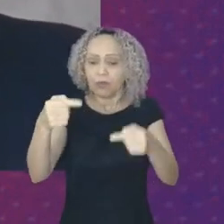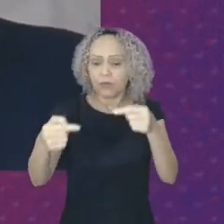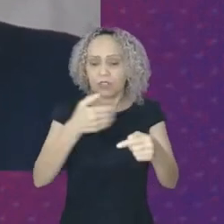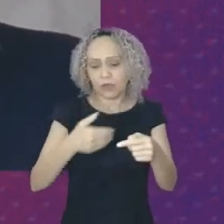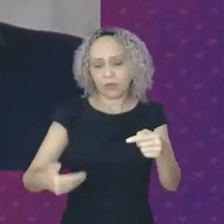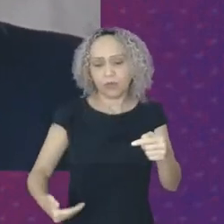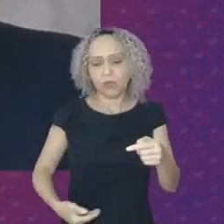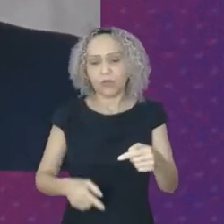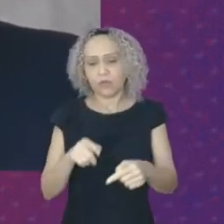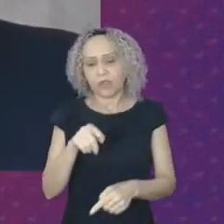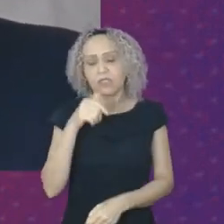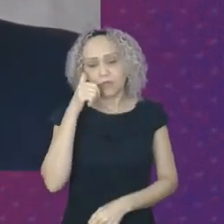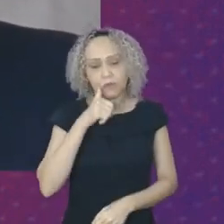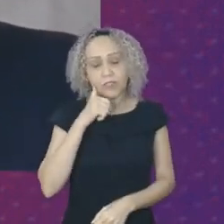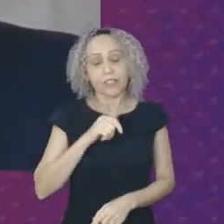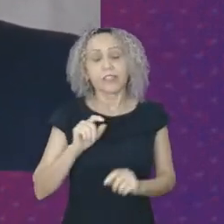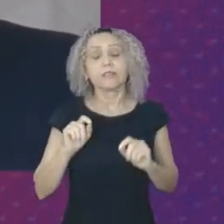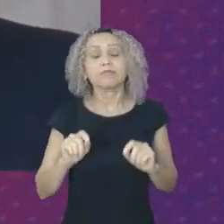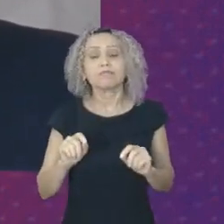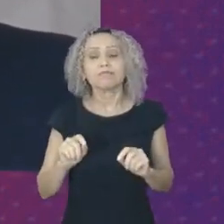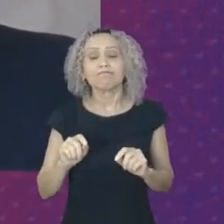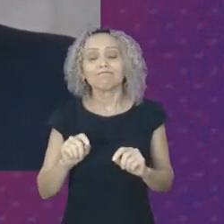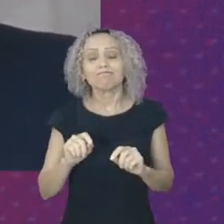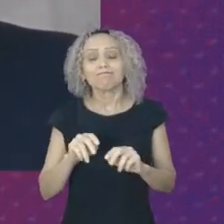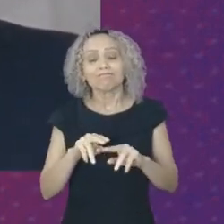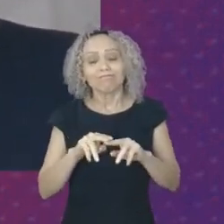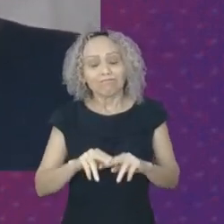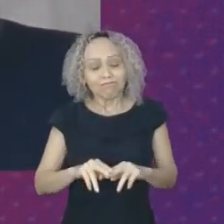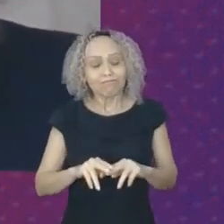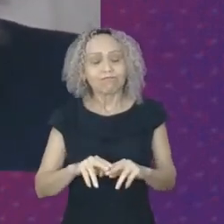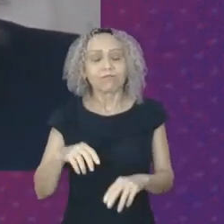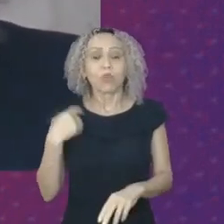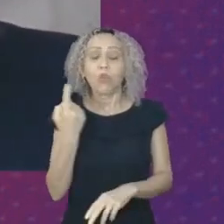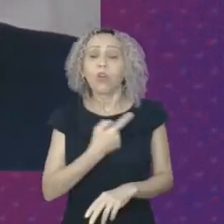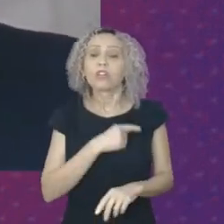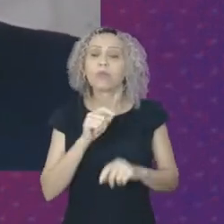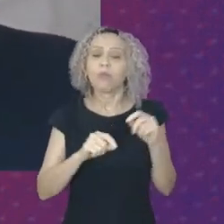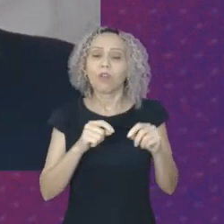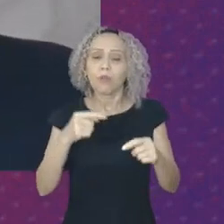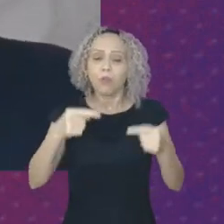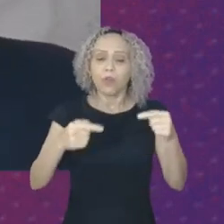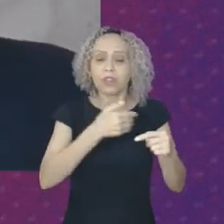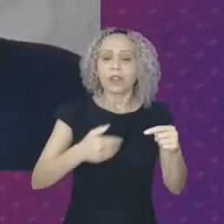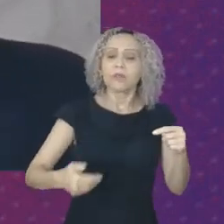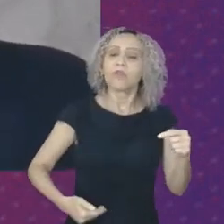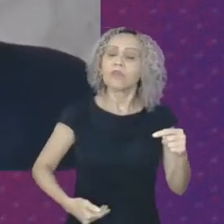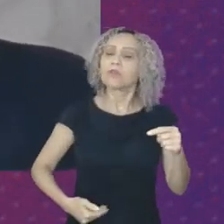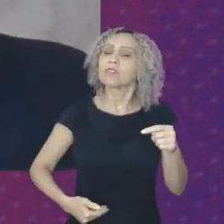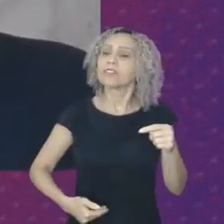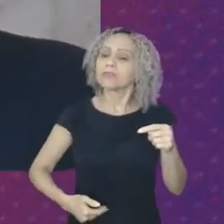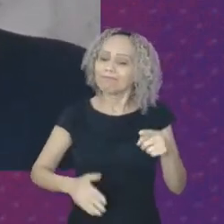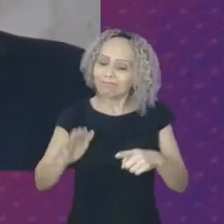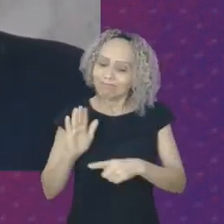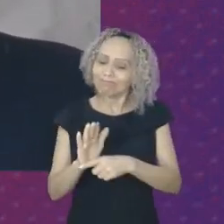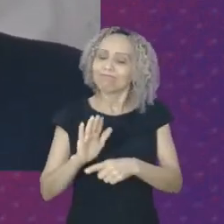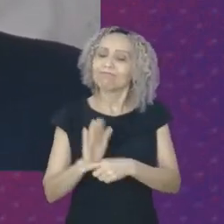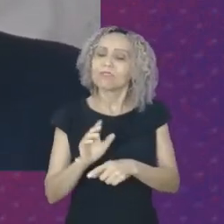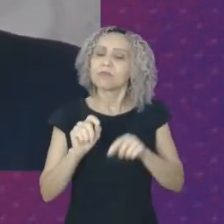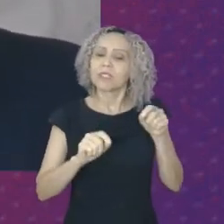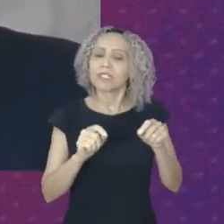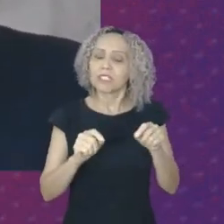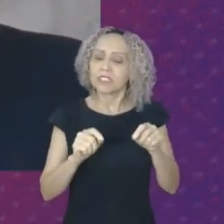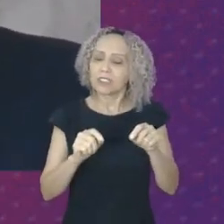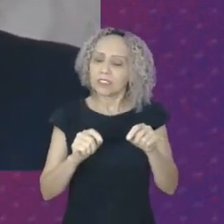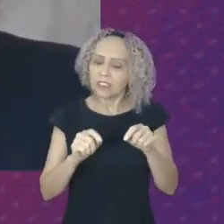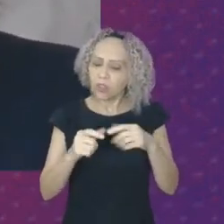mulheres. Portanto, nós estamos impulsionando as políticas públicas para que elas cumpram o seu papel de atenderem